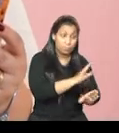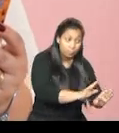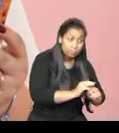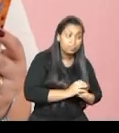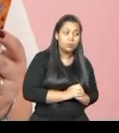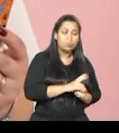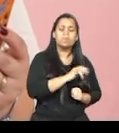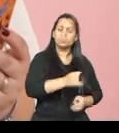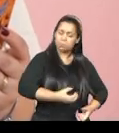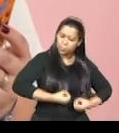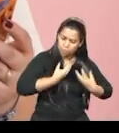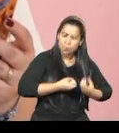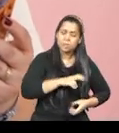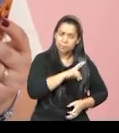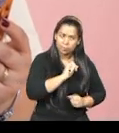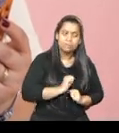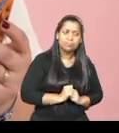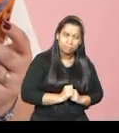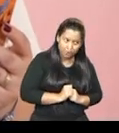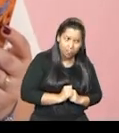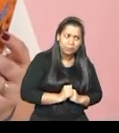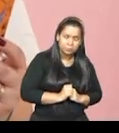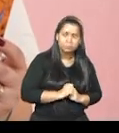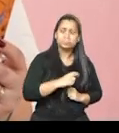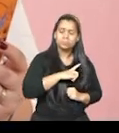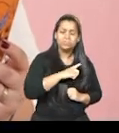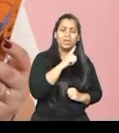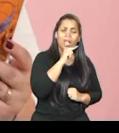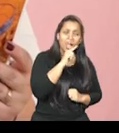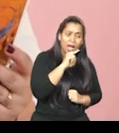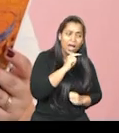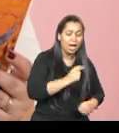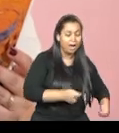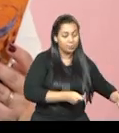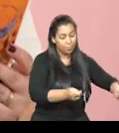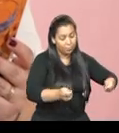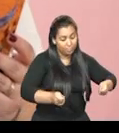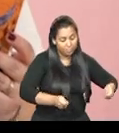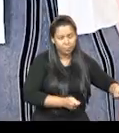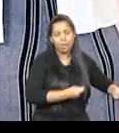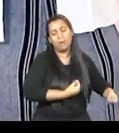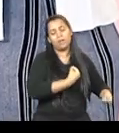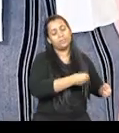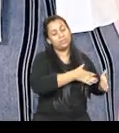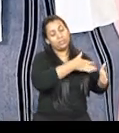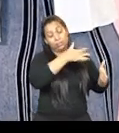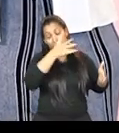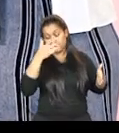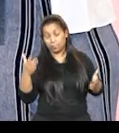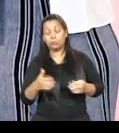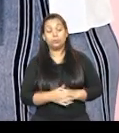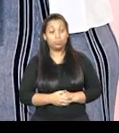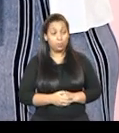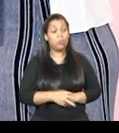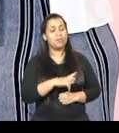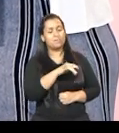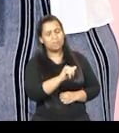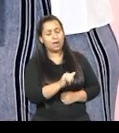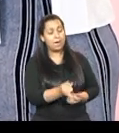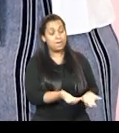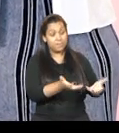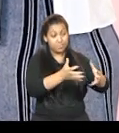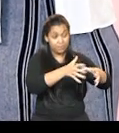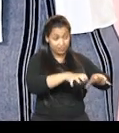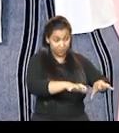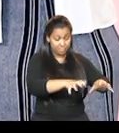você vai ser poeta. Você vai carregar água na peneira a vida toda. Você vai encher os vazios